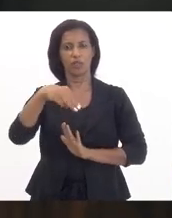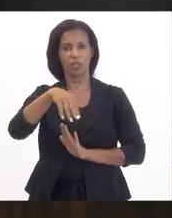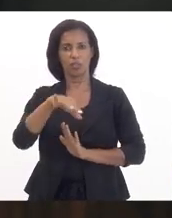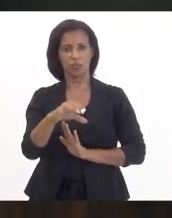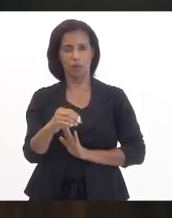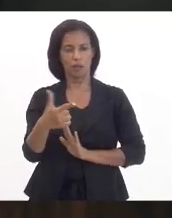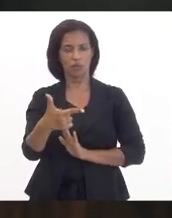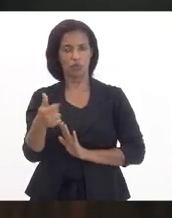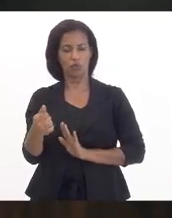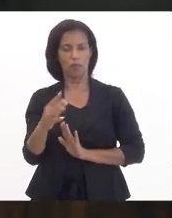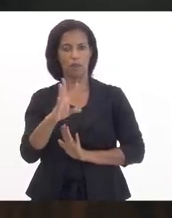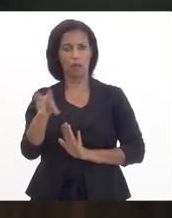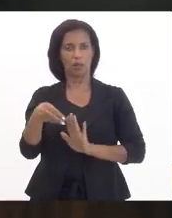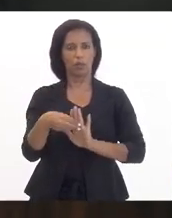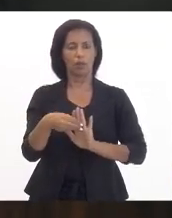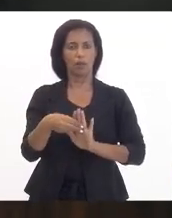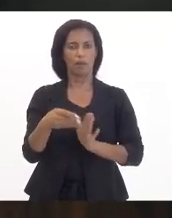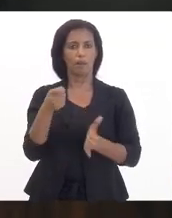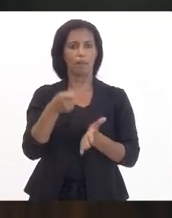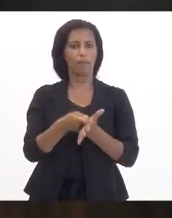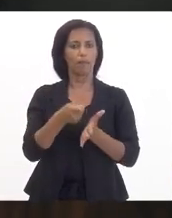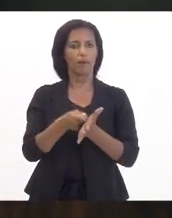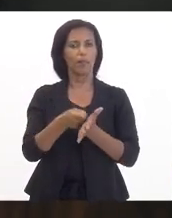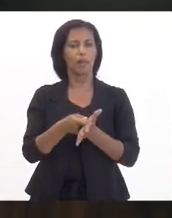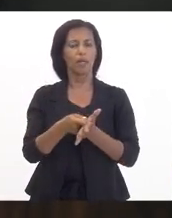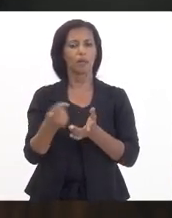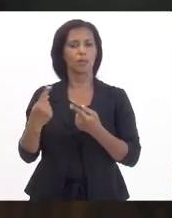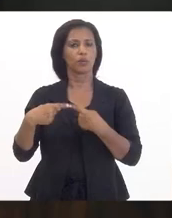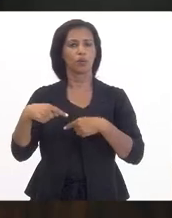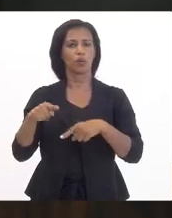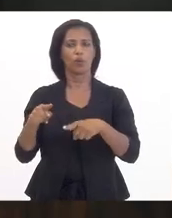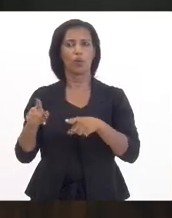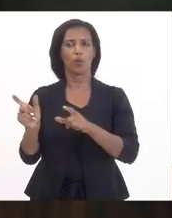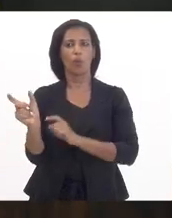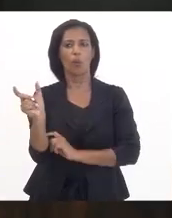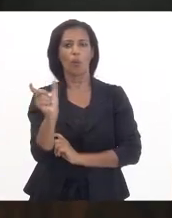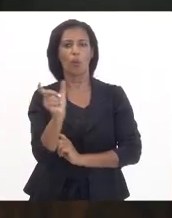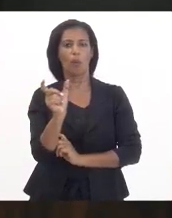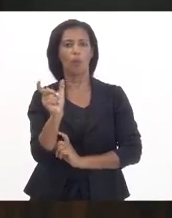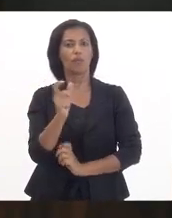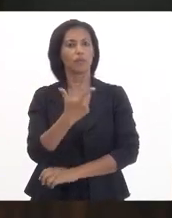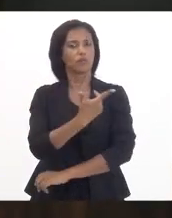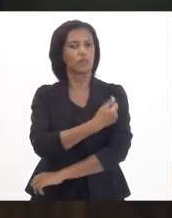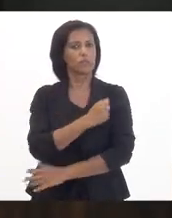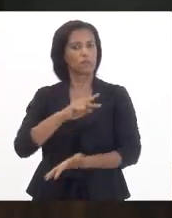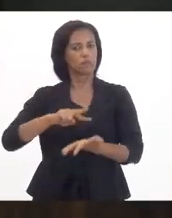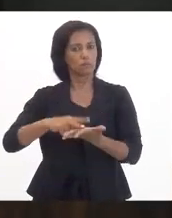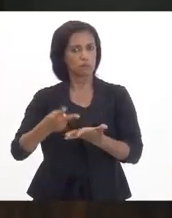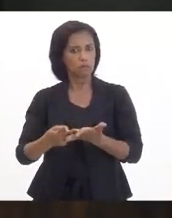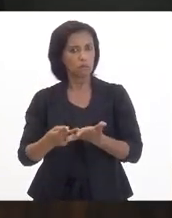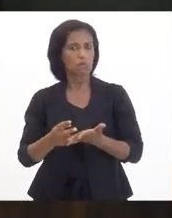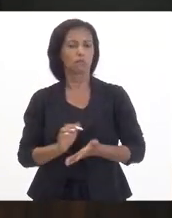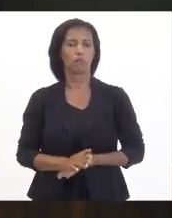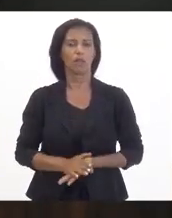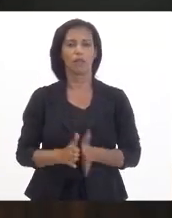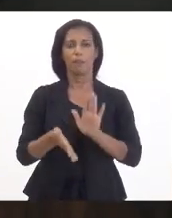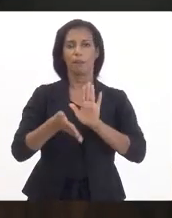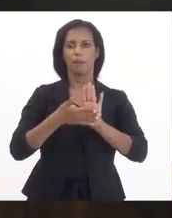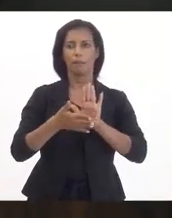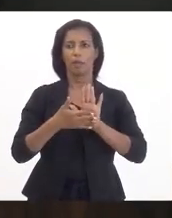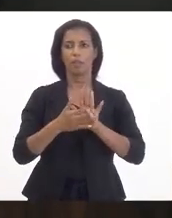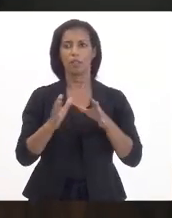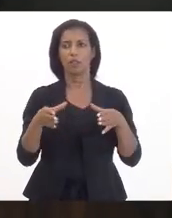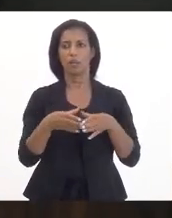21, para incluir penalidade para quem fraudar o comprovante de vacinação. Pendente de pareceres